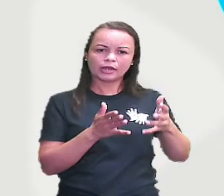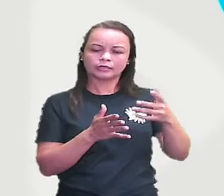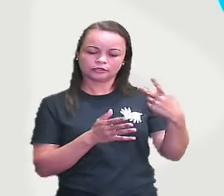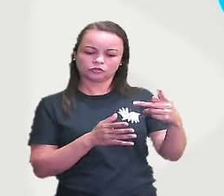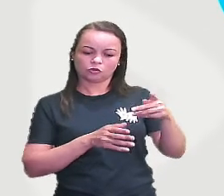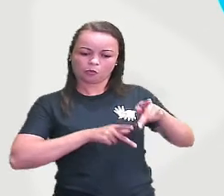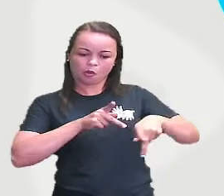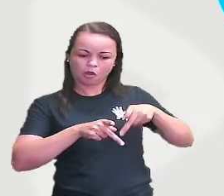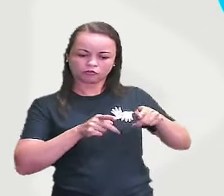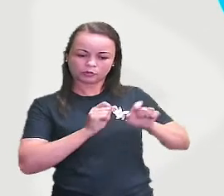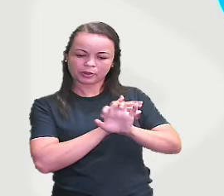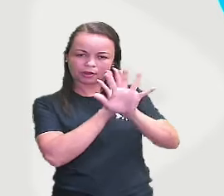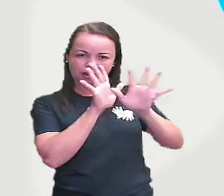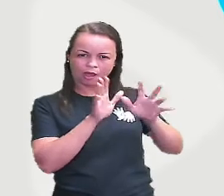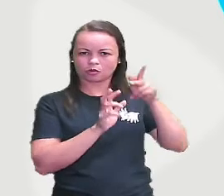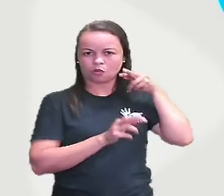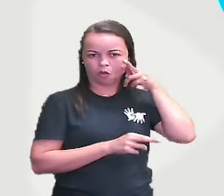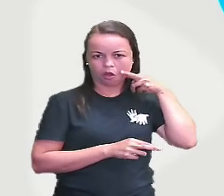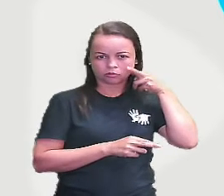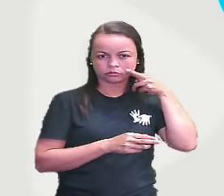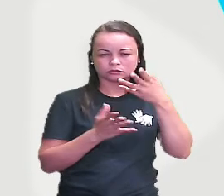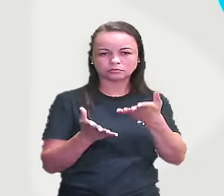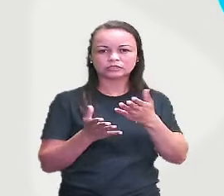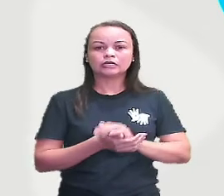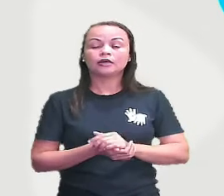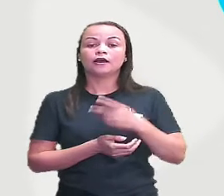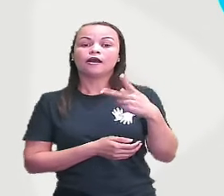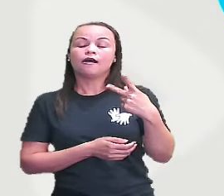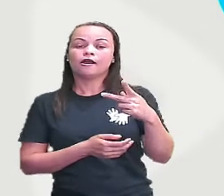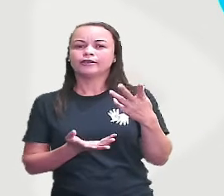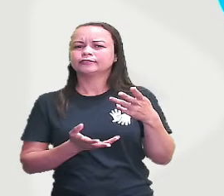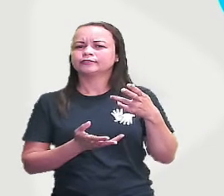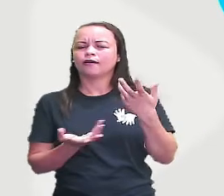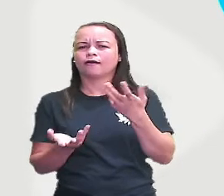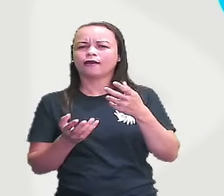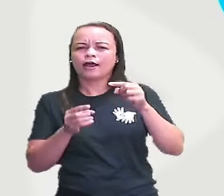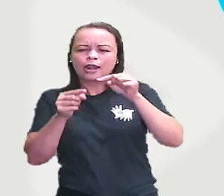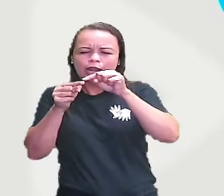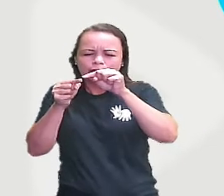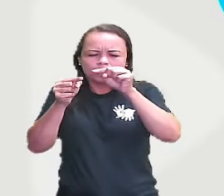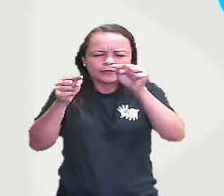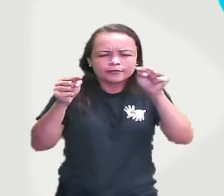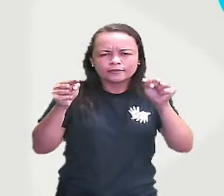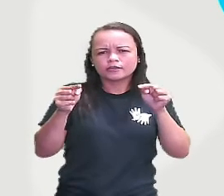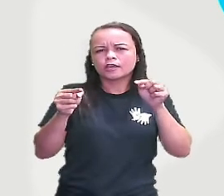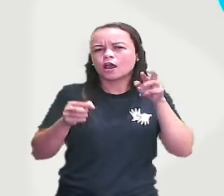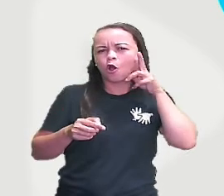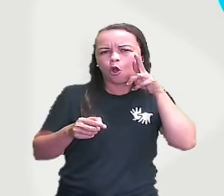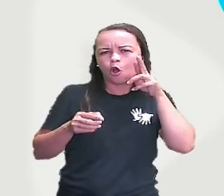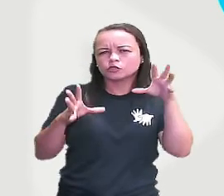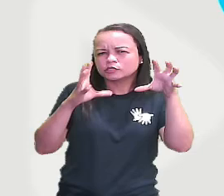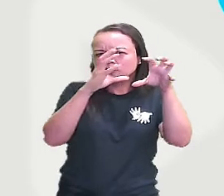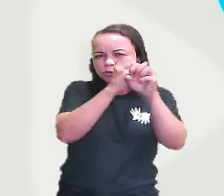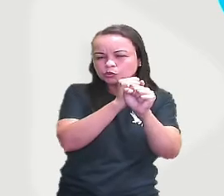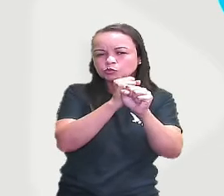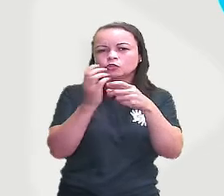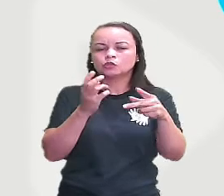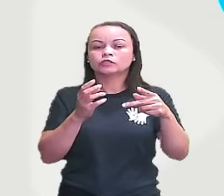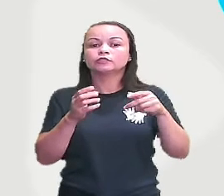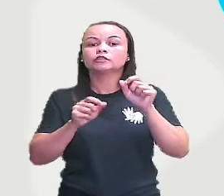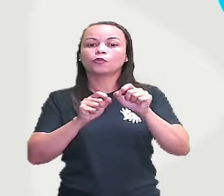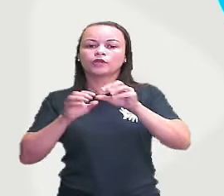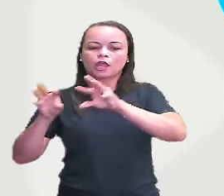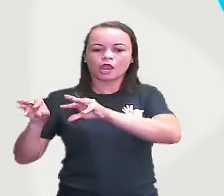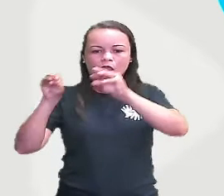povos iorubais, né? Essa linha rosa mais escuro, né, essa seta rosa mais escuro, foi a migração